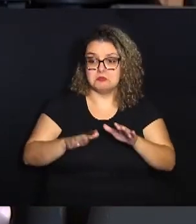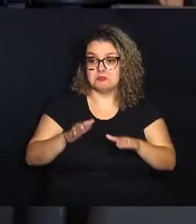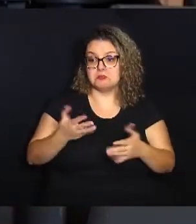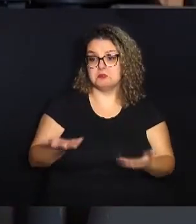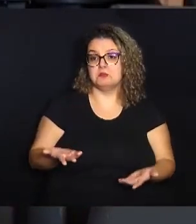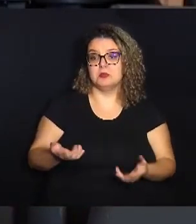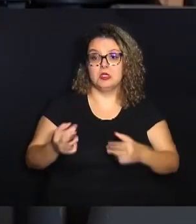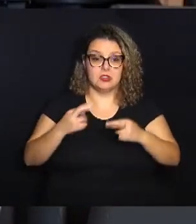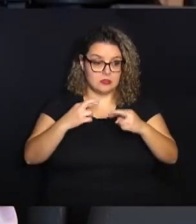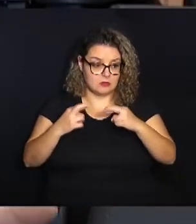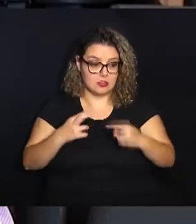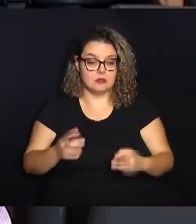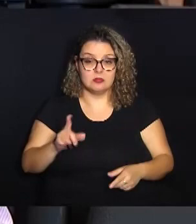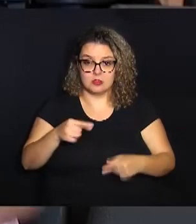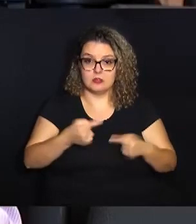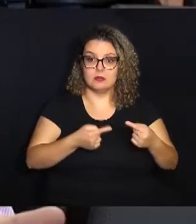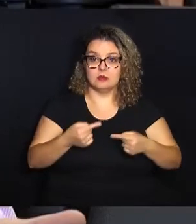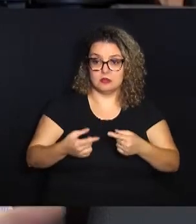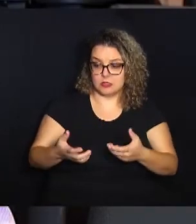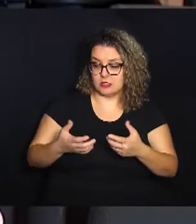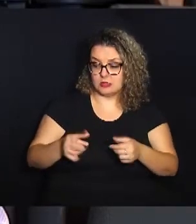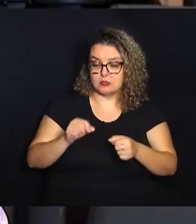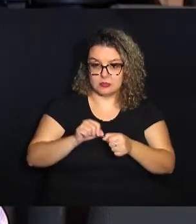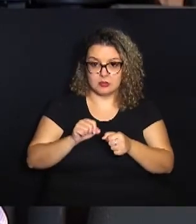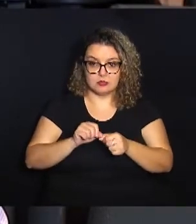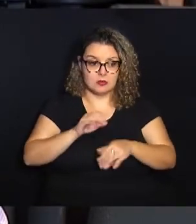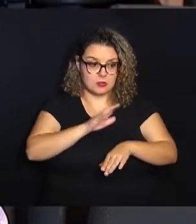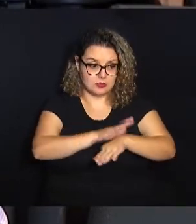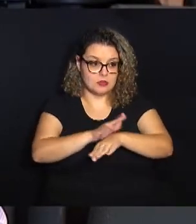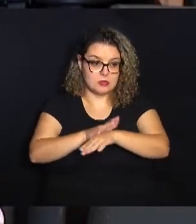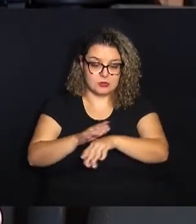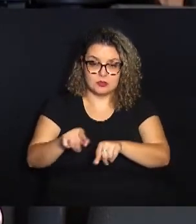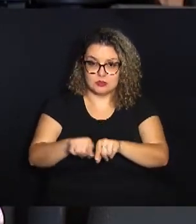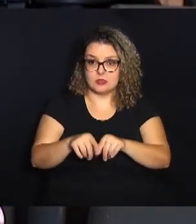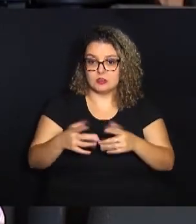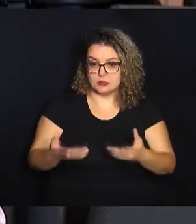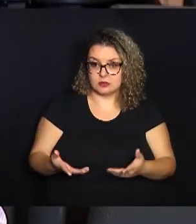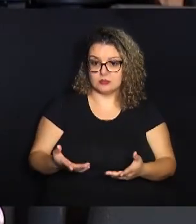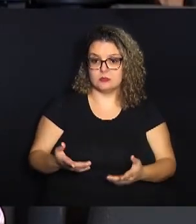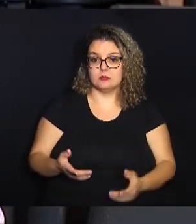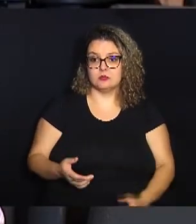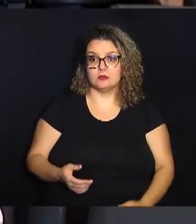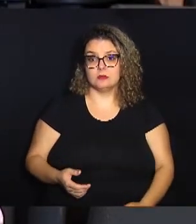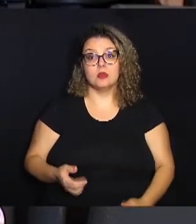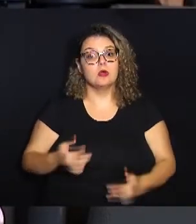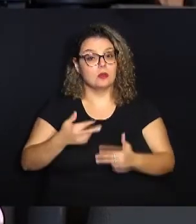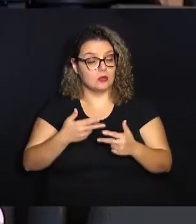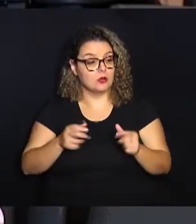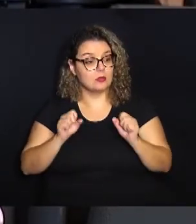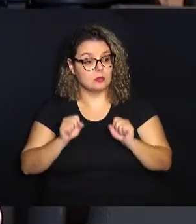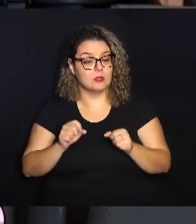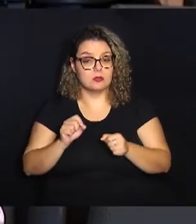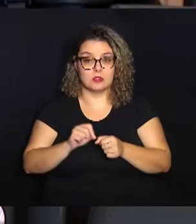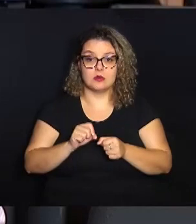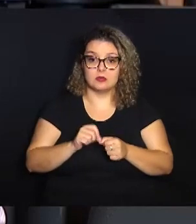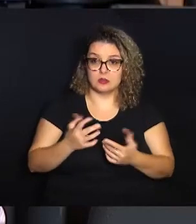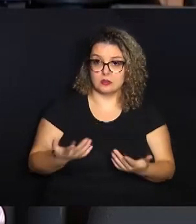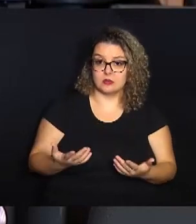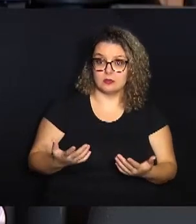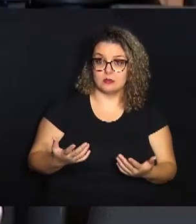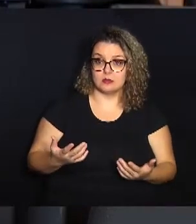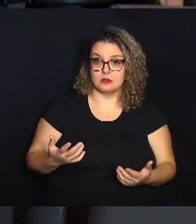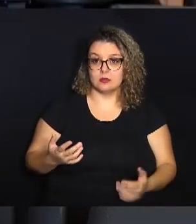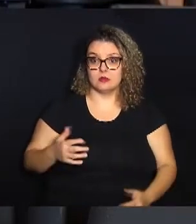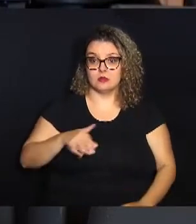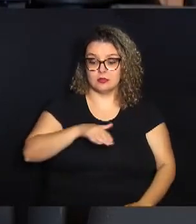da análise, é um debate que nós queremos fazer e contribuir inclusive, algo que possa ser circular, né?